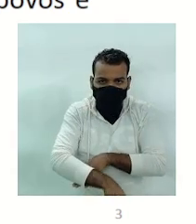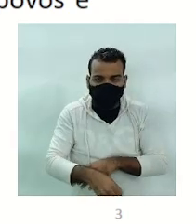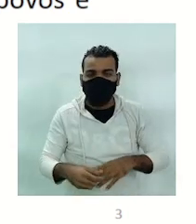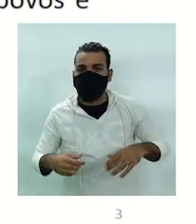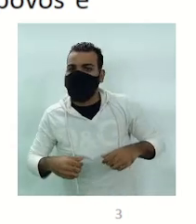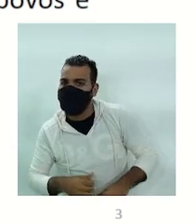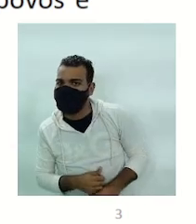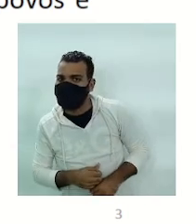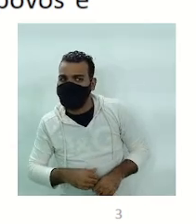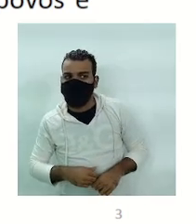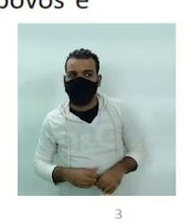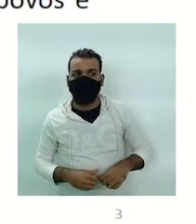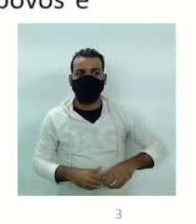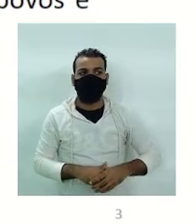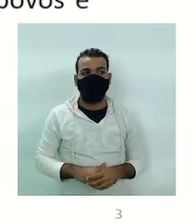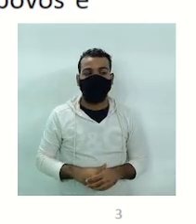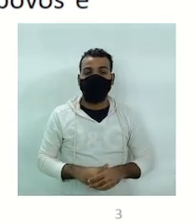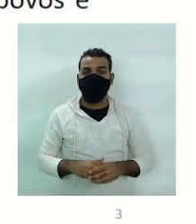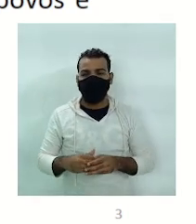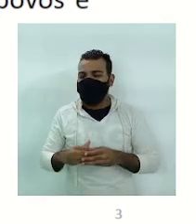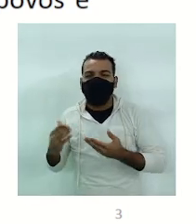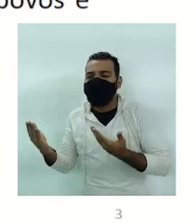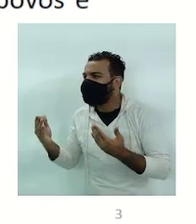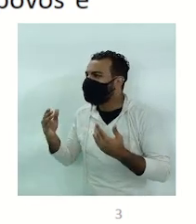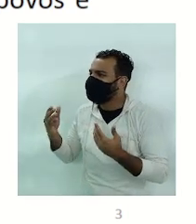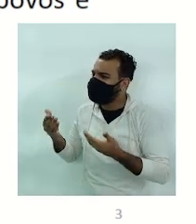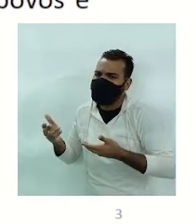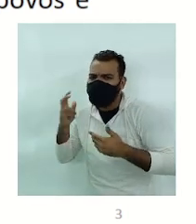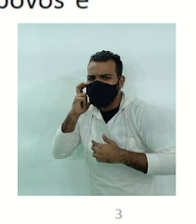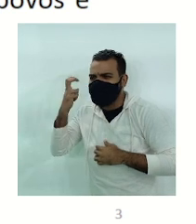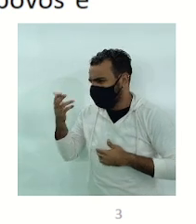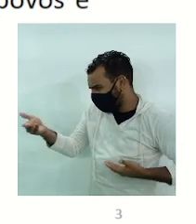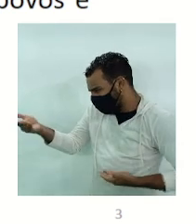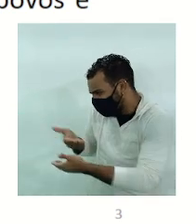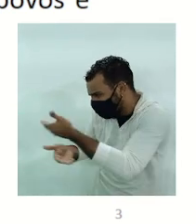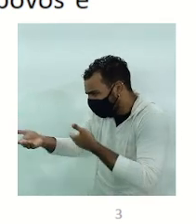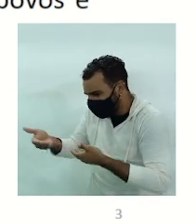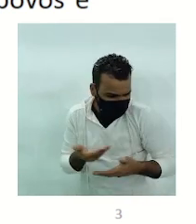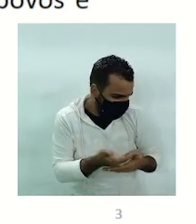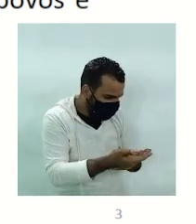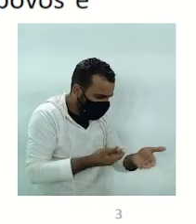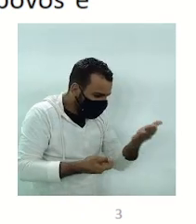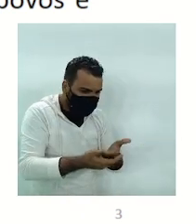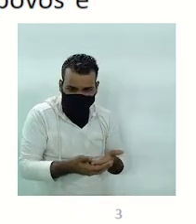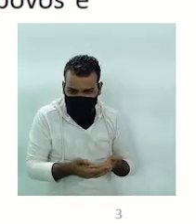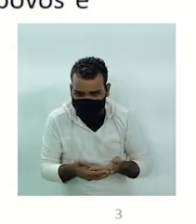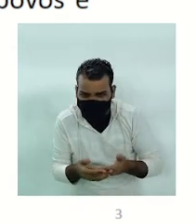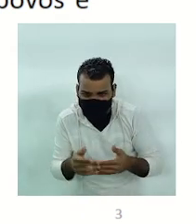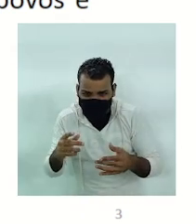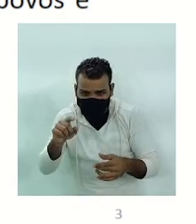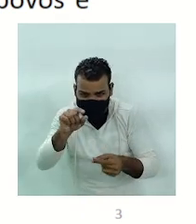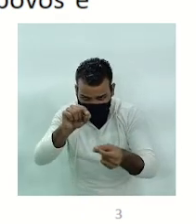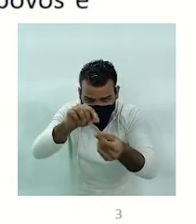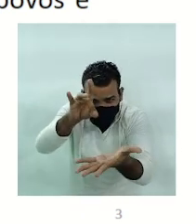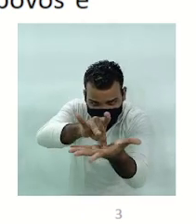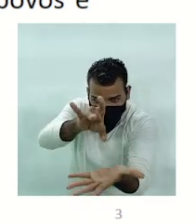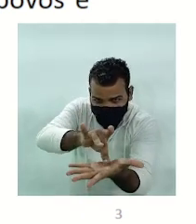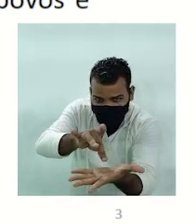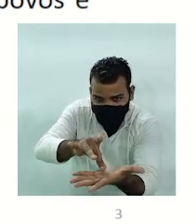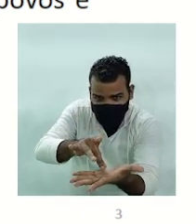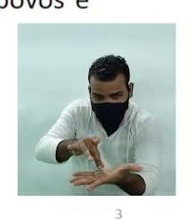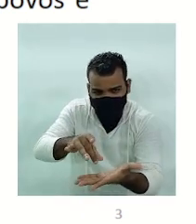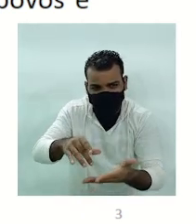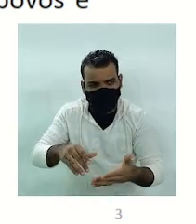ocorreram trocas de saberes e culturas, muito menos